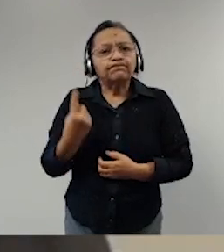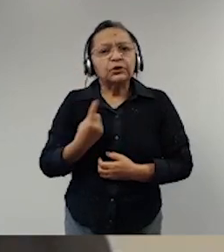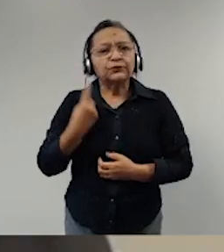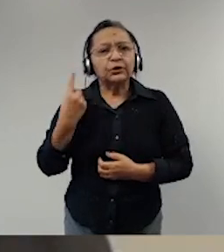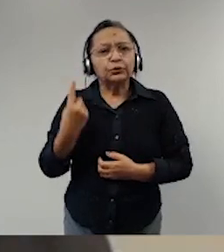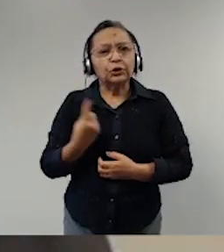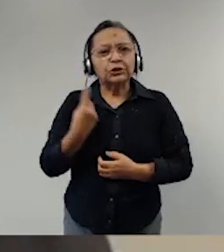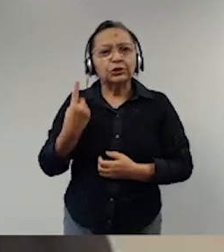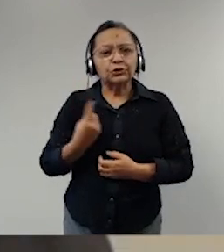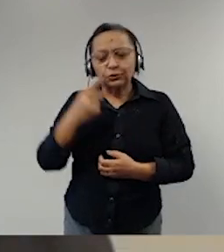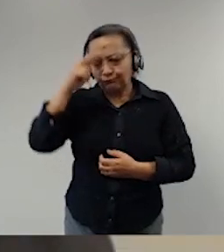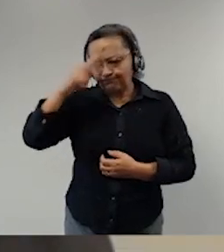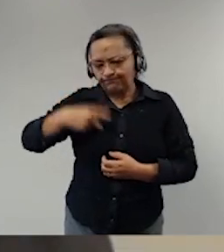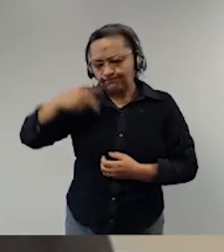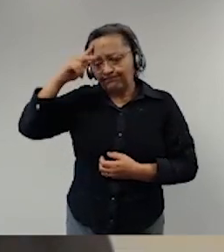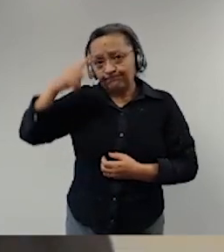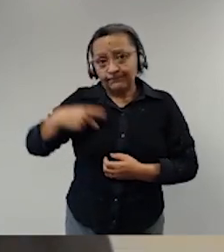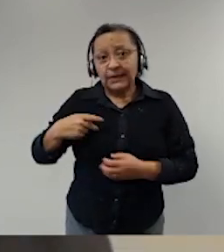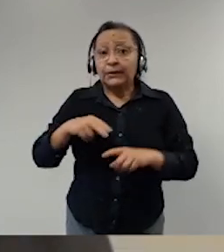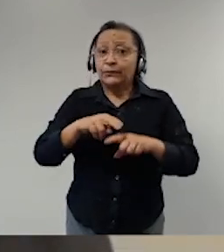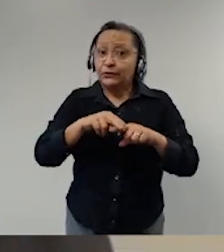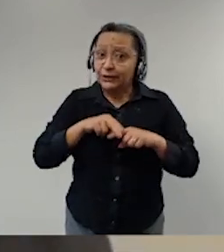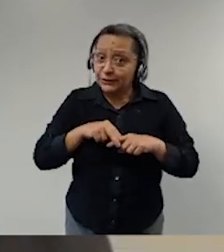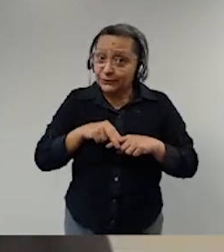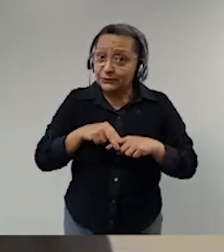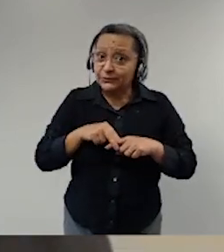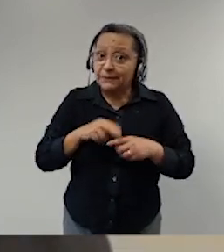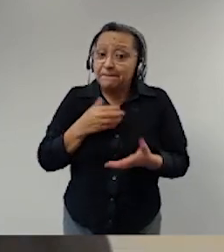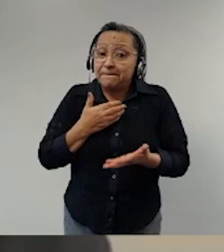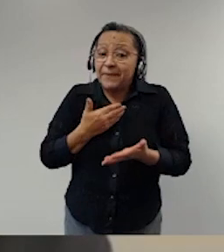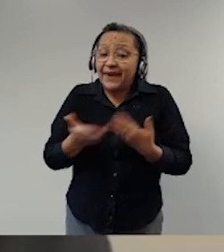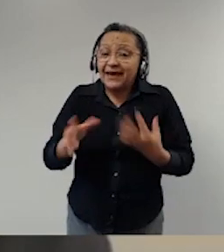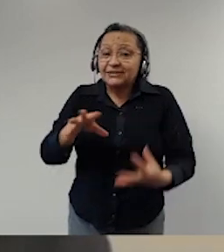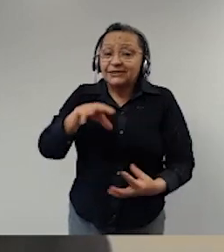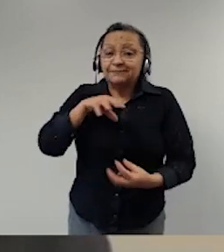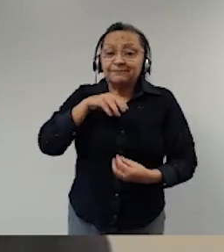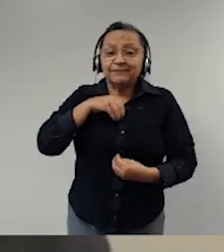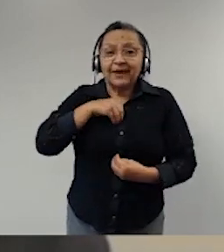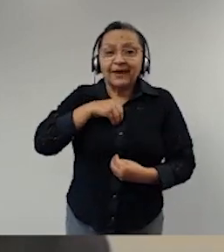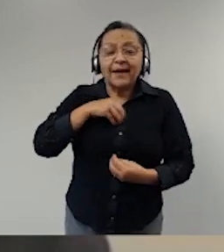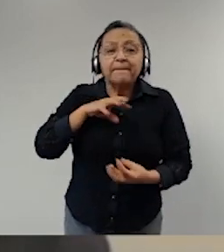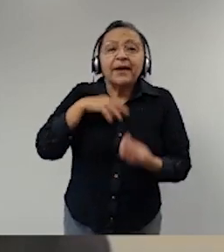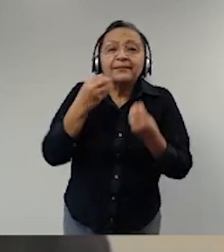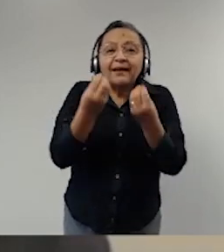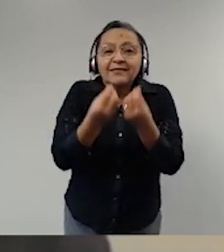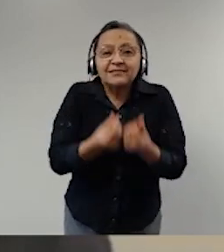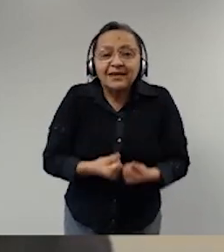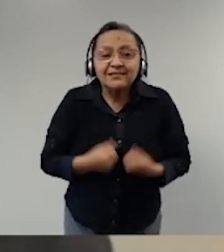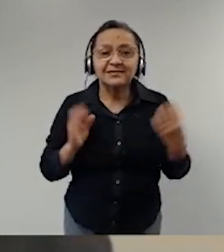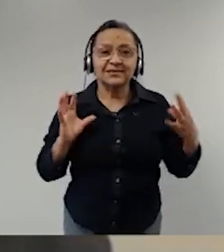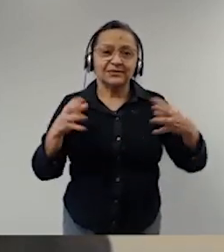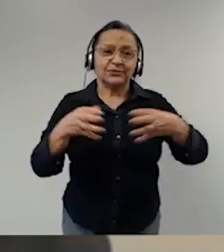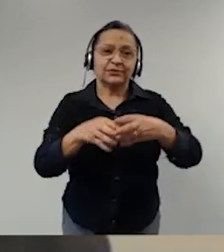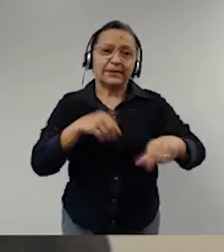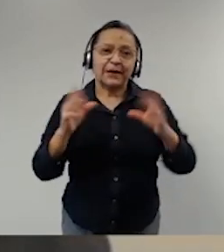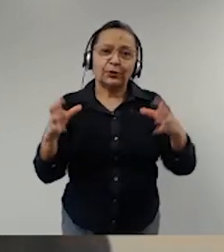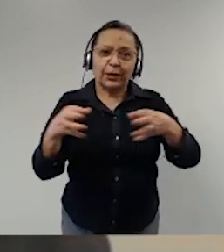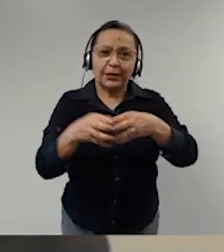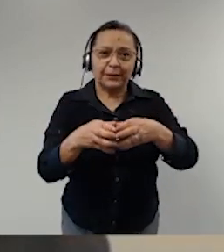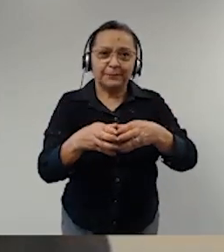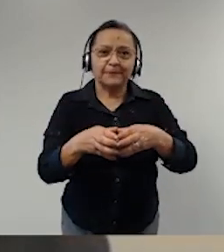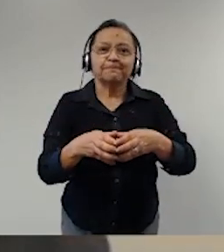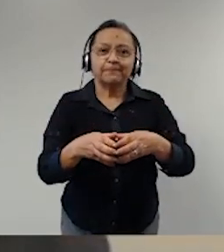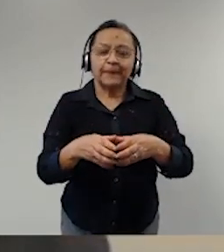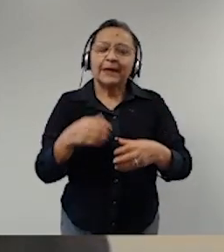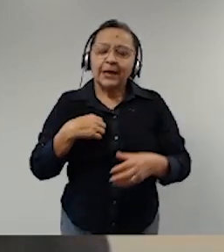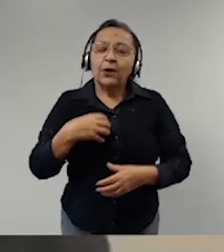indivíduos. E é por isso que, se por um lado esta experiência do Covid foi muito entusiasmante, e eu julgo